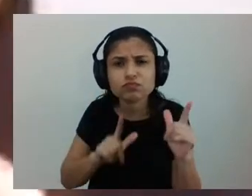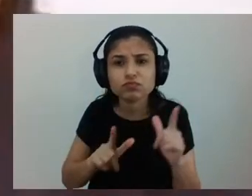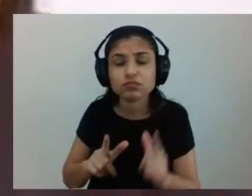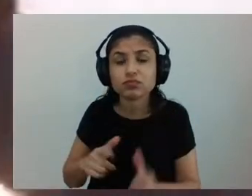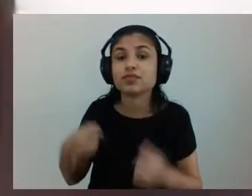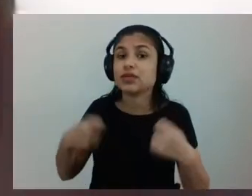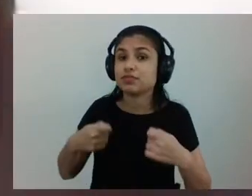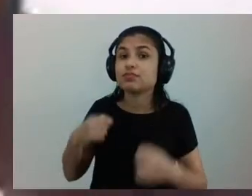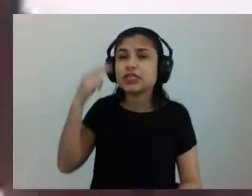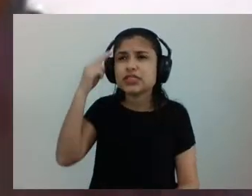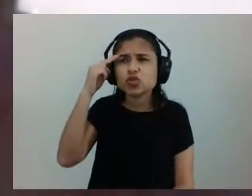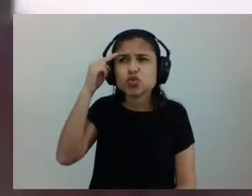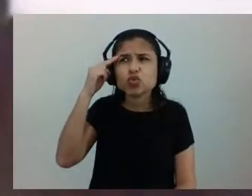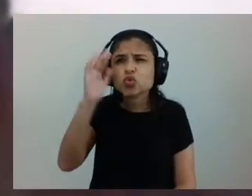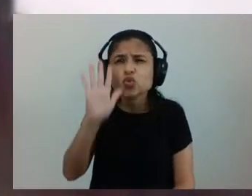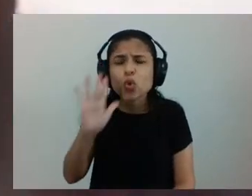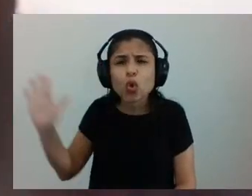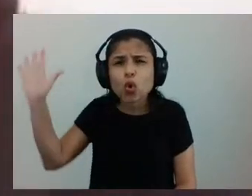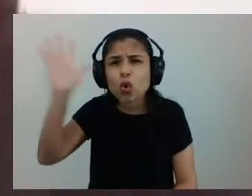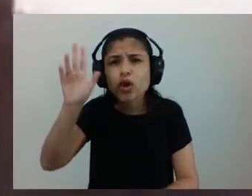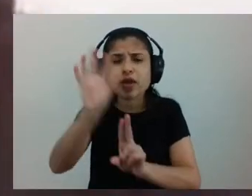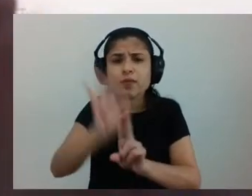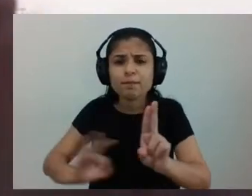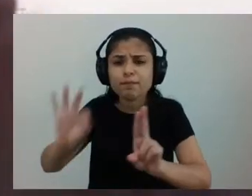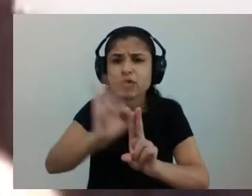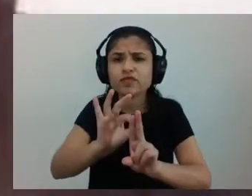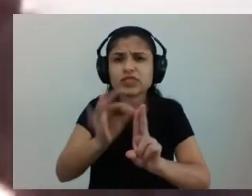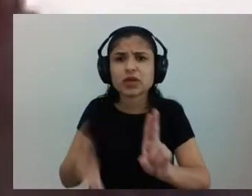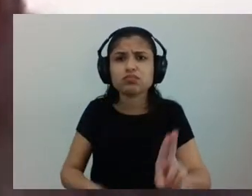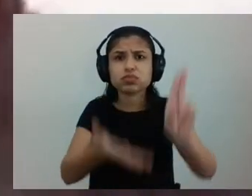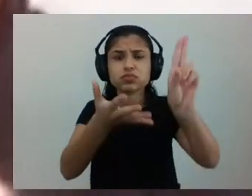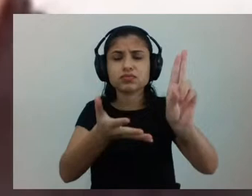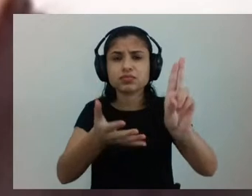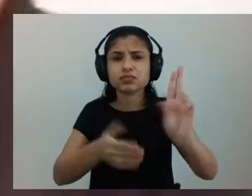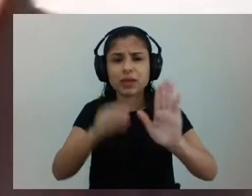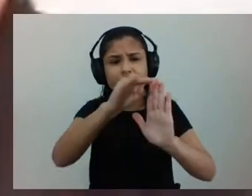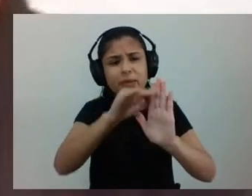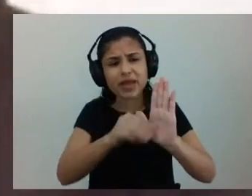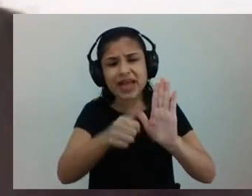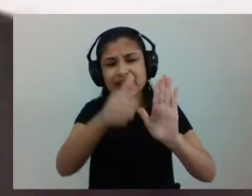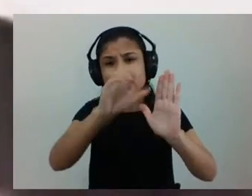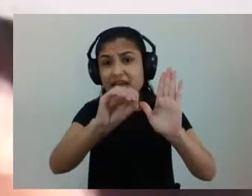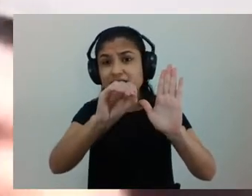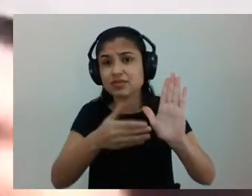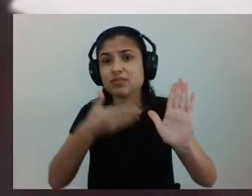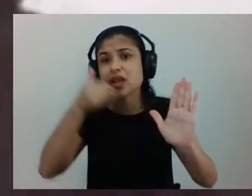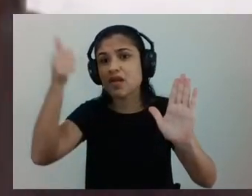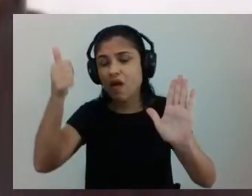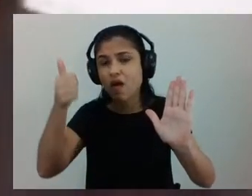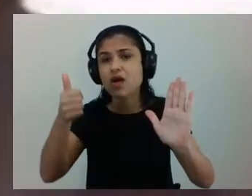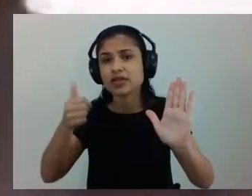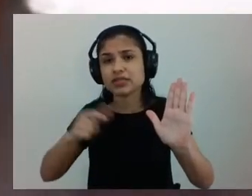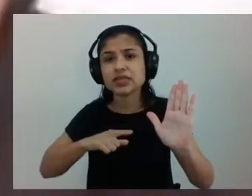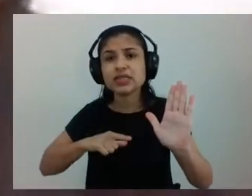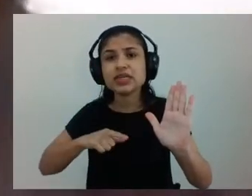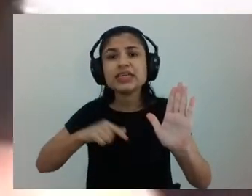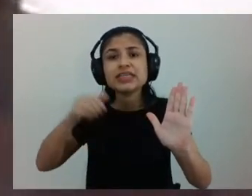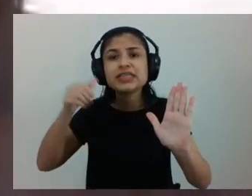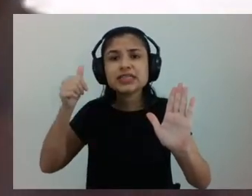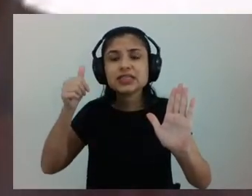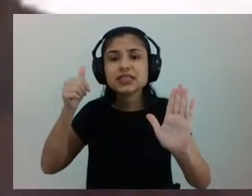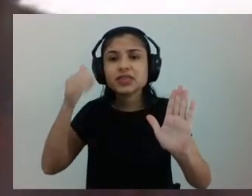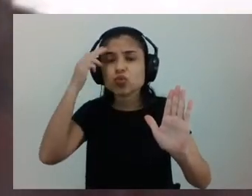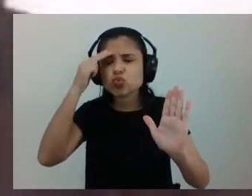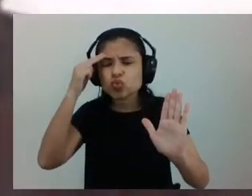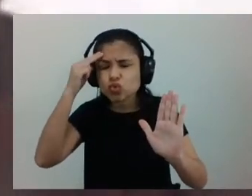de universidade grande, que hoje não somos ainda, nós estamos fora das 10 melhores. Nós temos que ter esse sonho e trabalhar nisso aí e chegarmos lá,